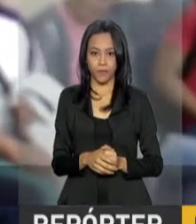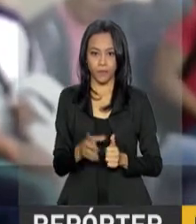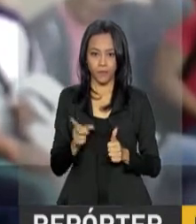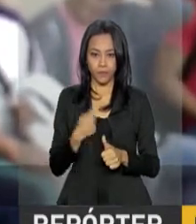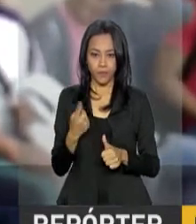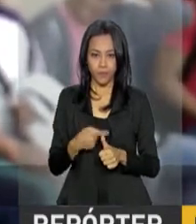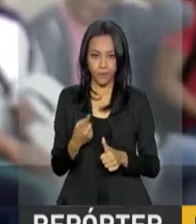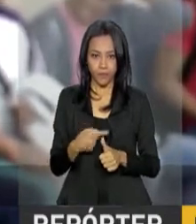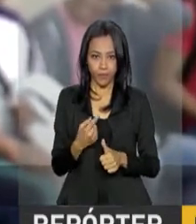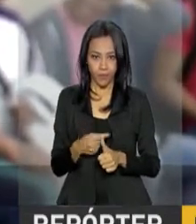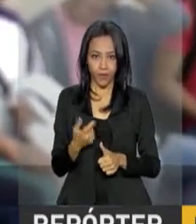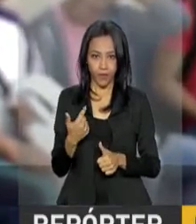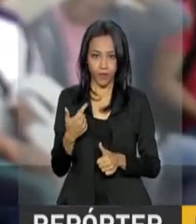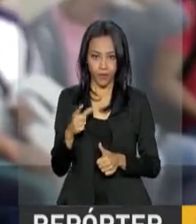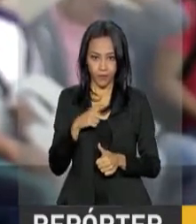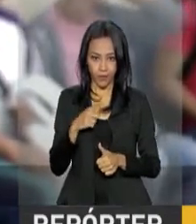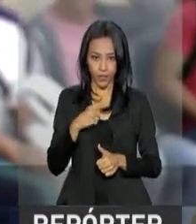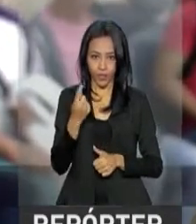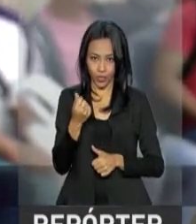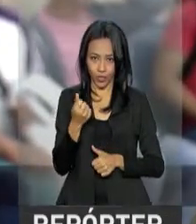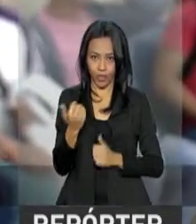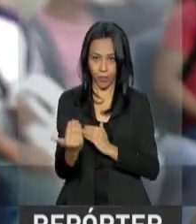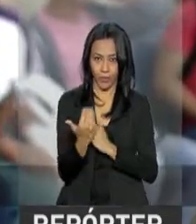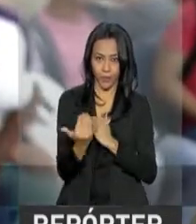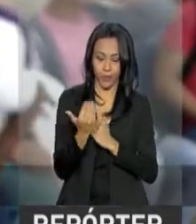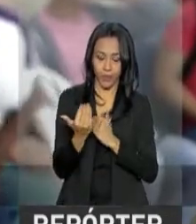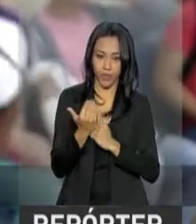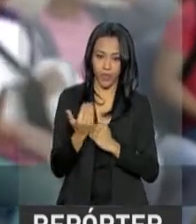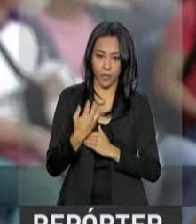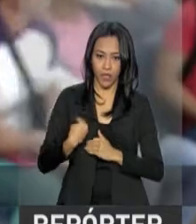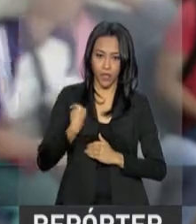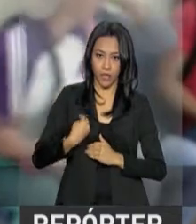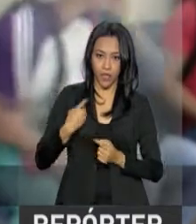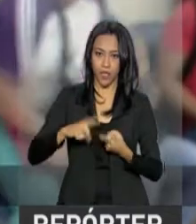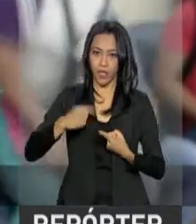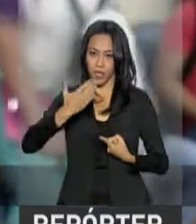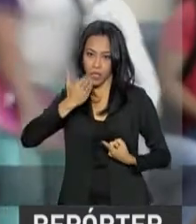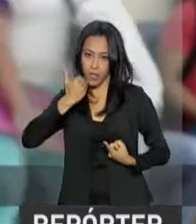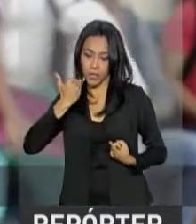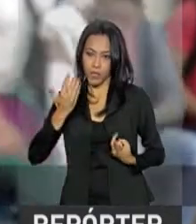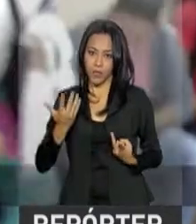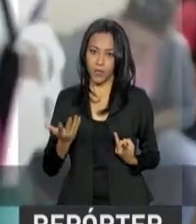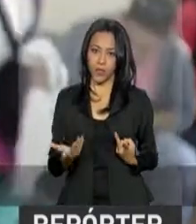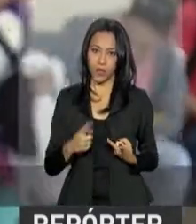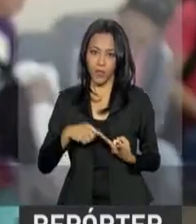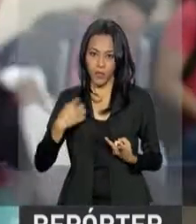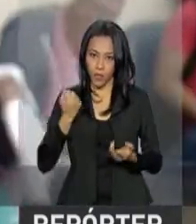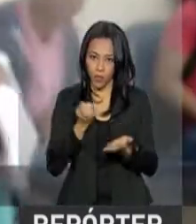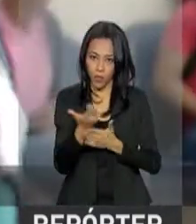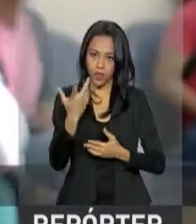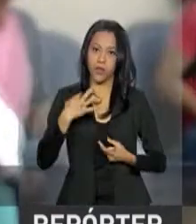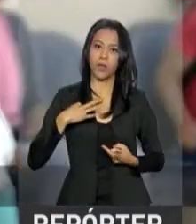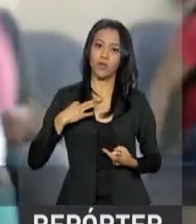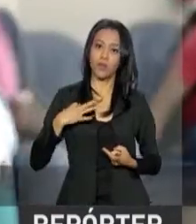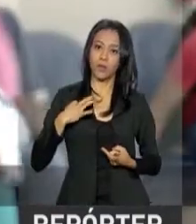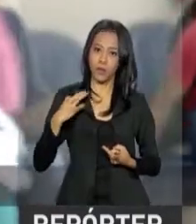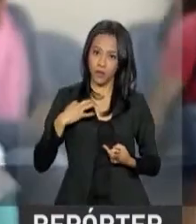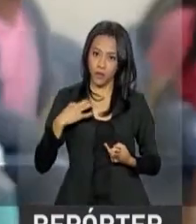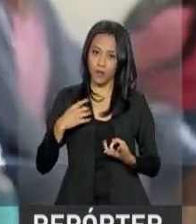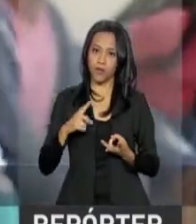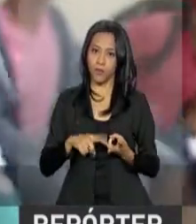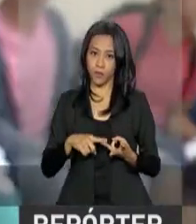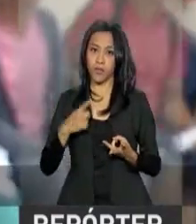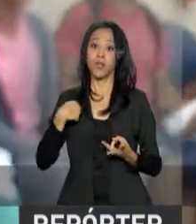um dinheiro que não tivesse tentar me tanto a alimentação na europa e poder